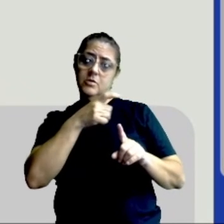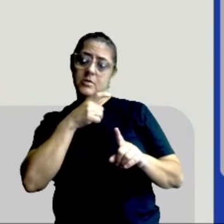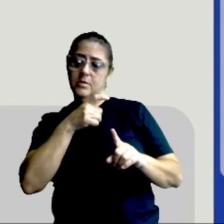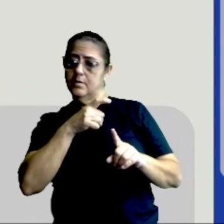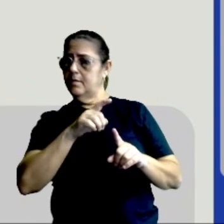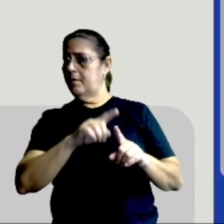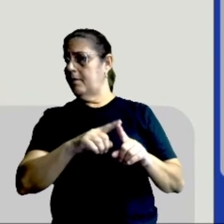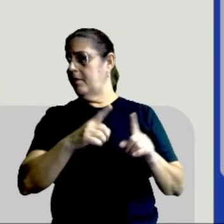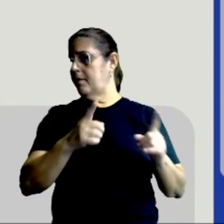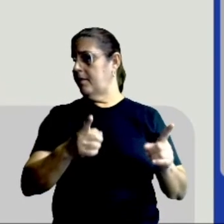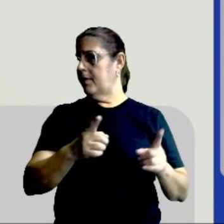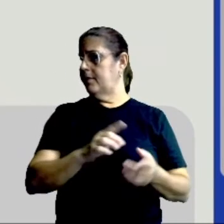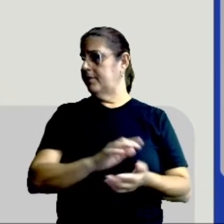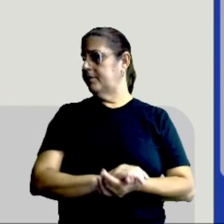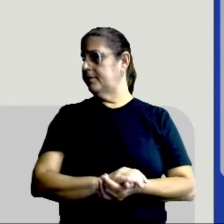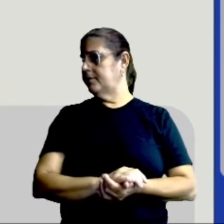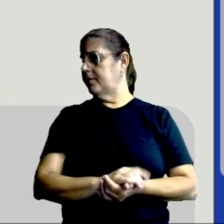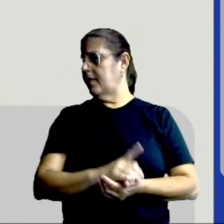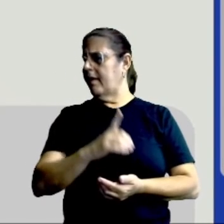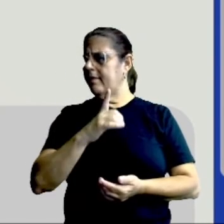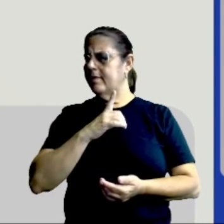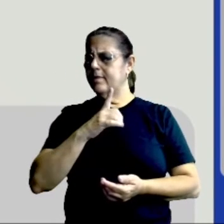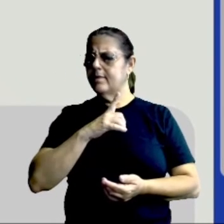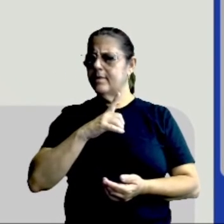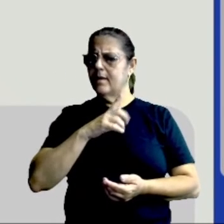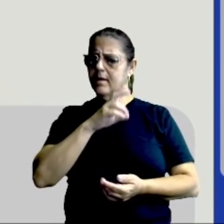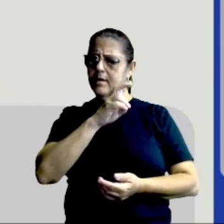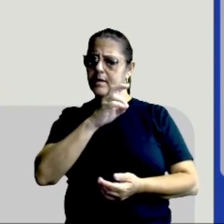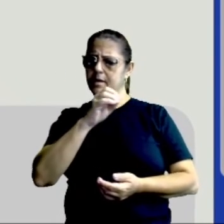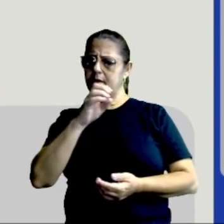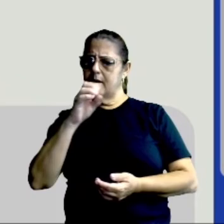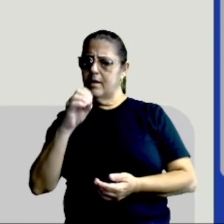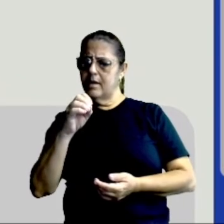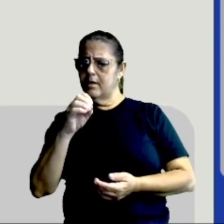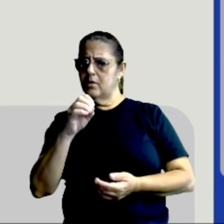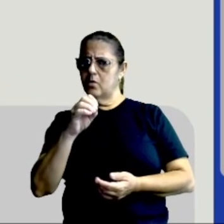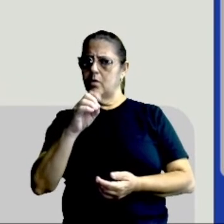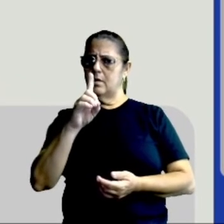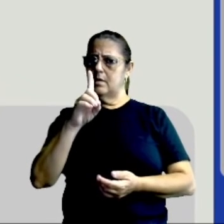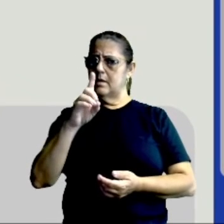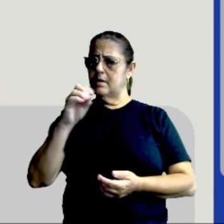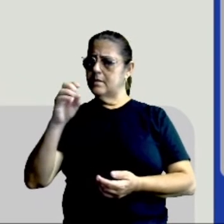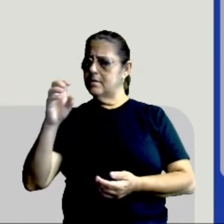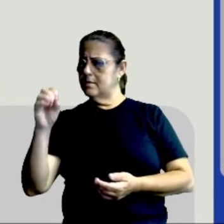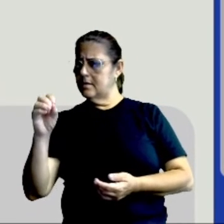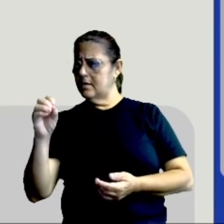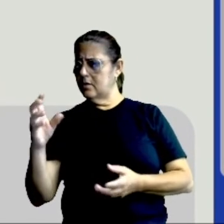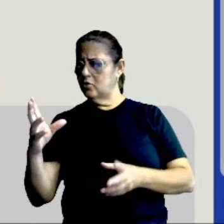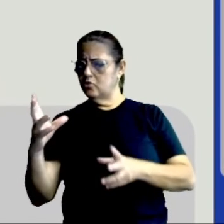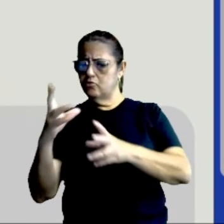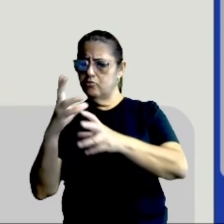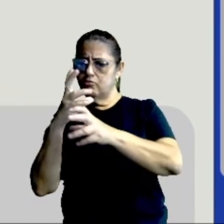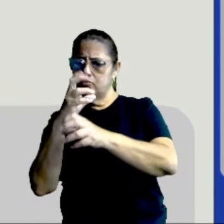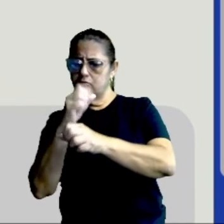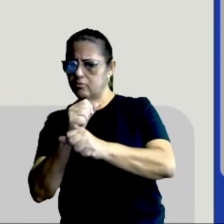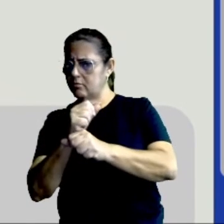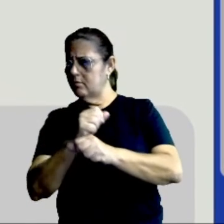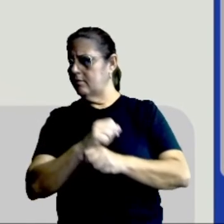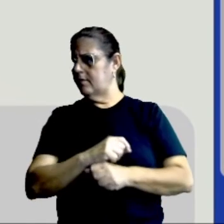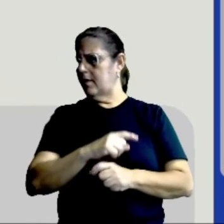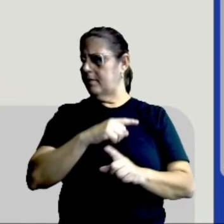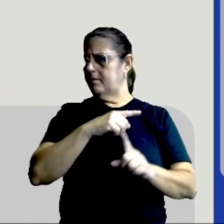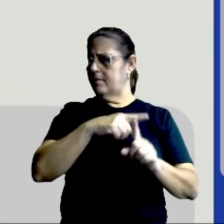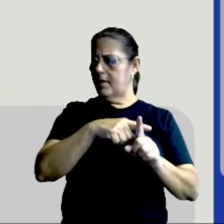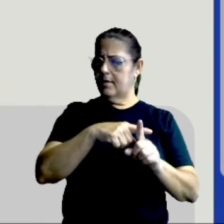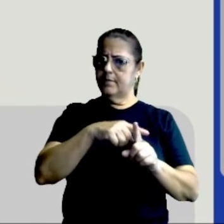coisas. Com quem? Então, junto dele aqui, ó, tem o 500 e tem 100. Né? Então, a gente vai somar isso com 500